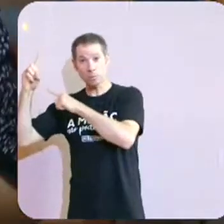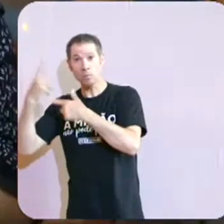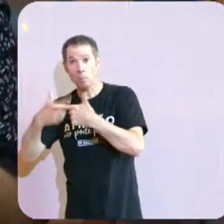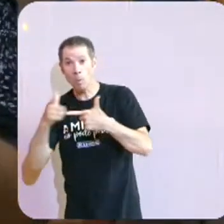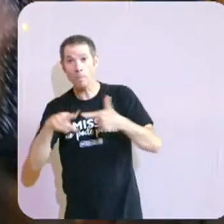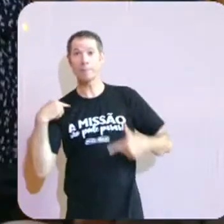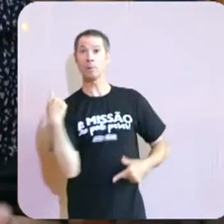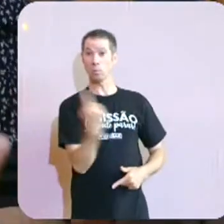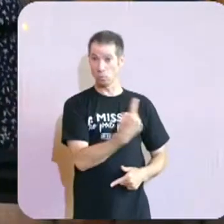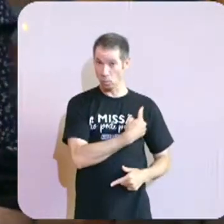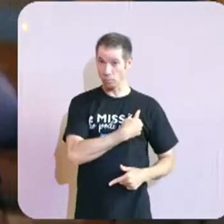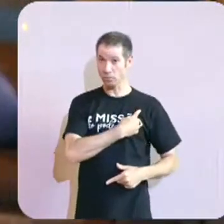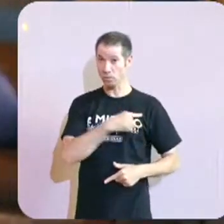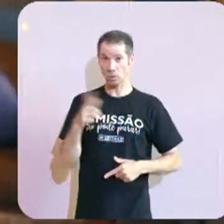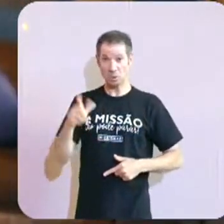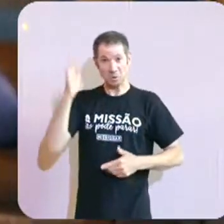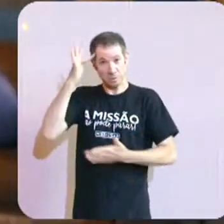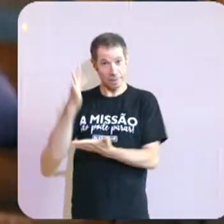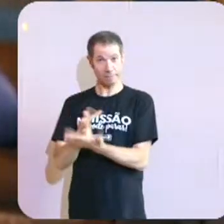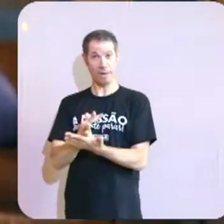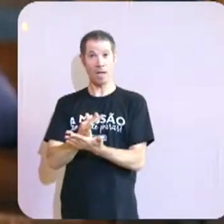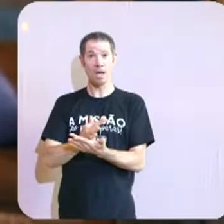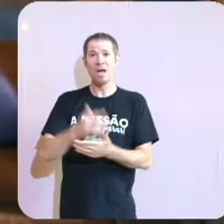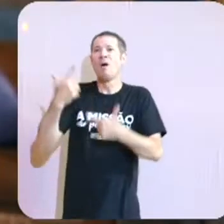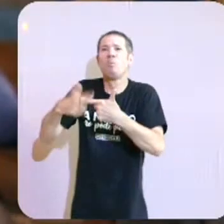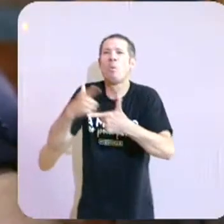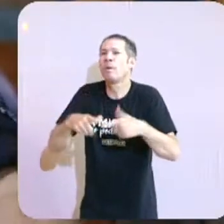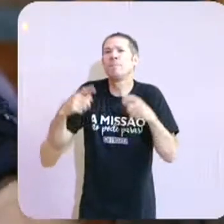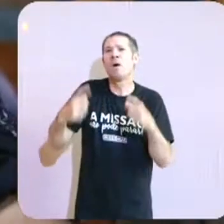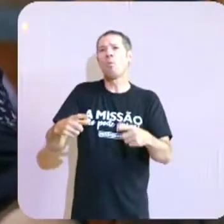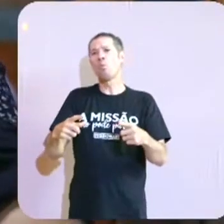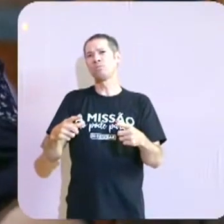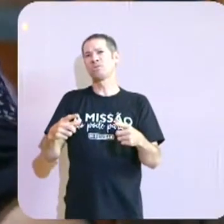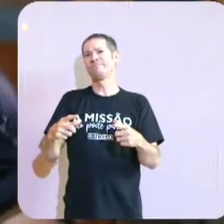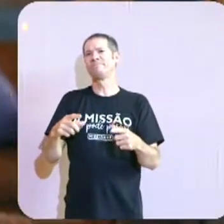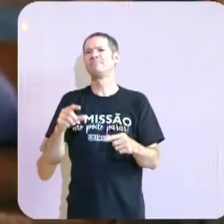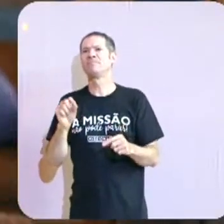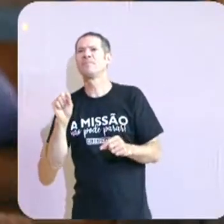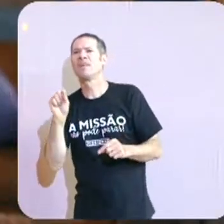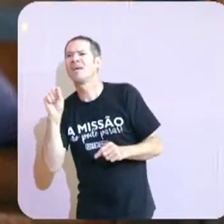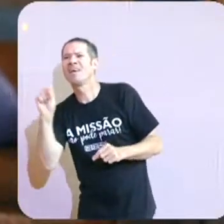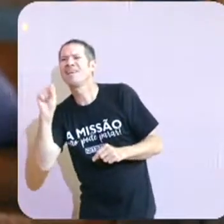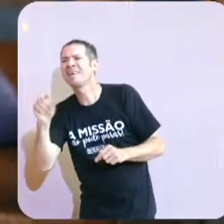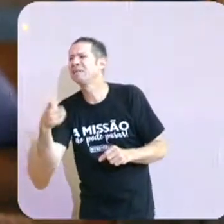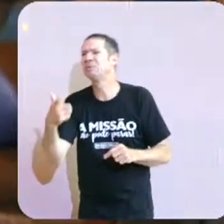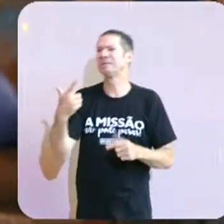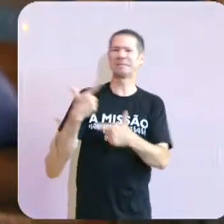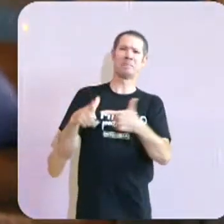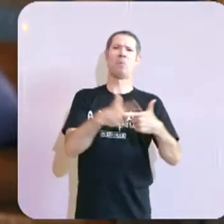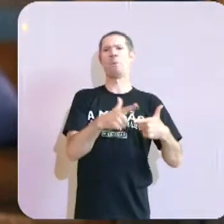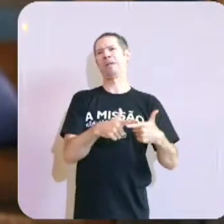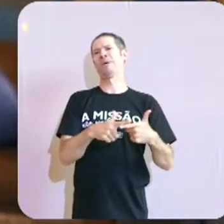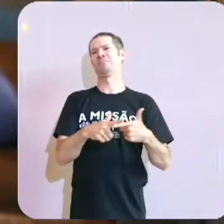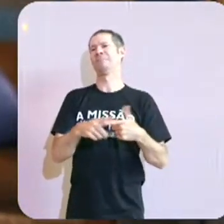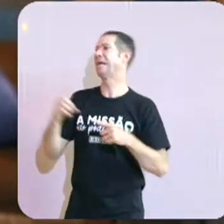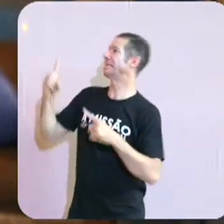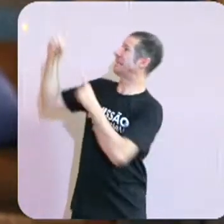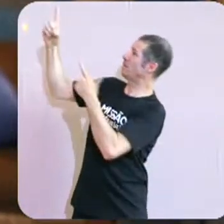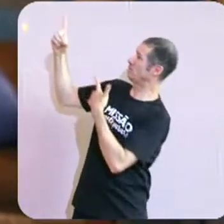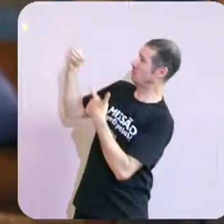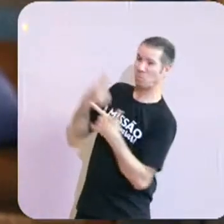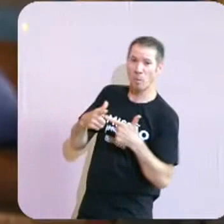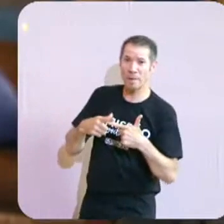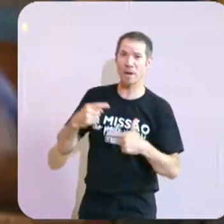problema está conosco porque a gente não tem fé? Aonde é que está o problema? Quem detém o problema, queridos? O problema não está nem em Deus nem em você.